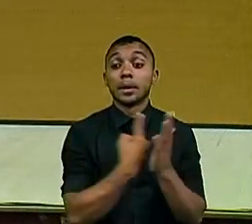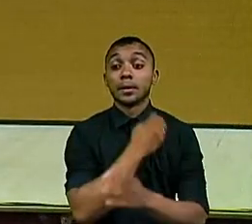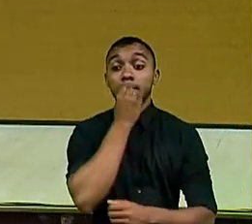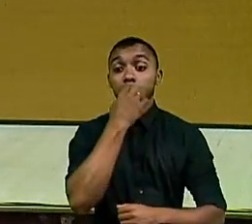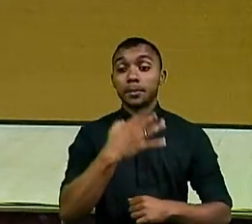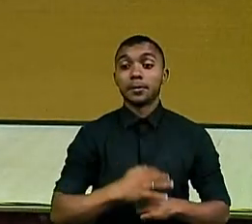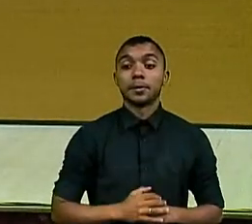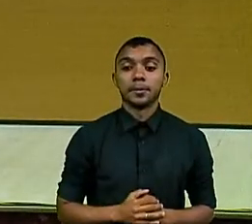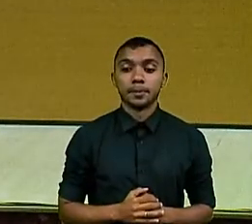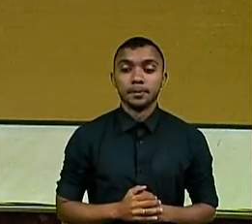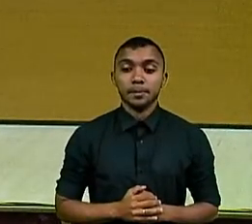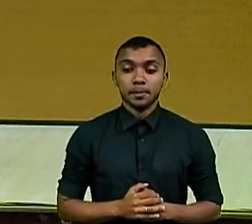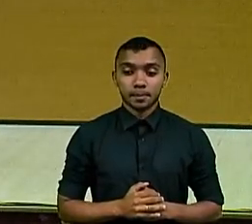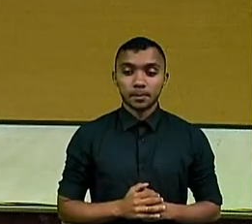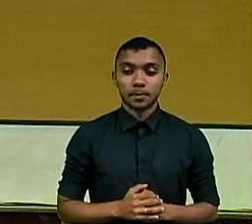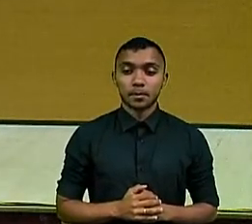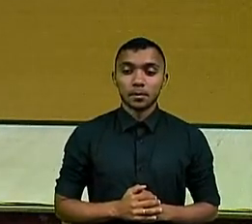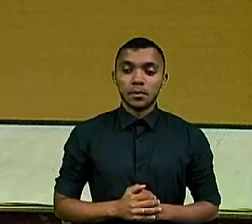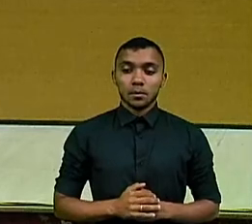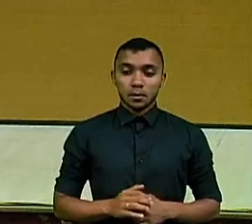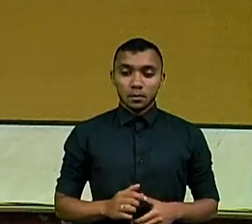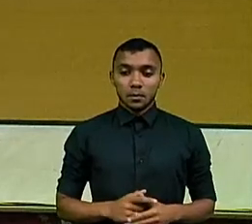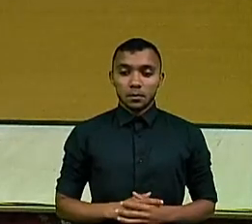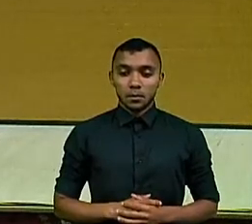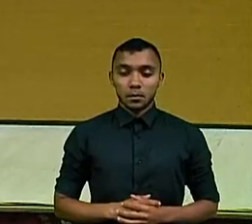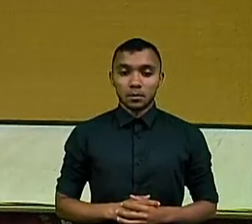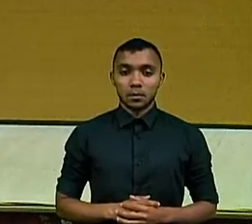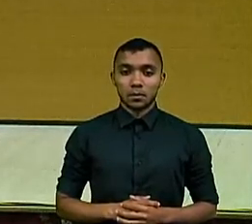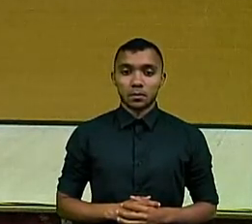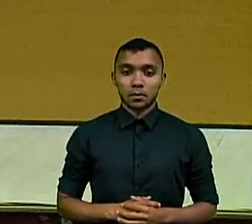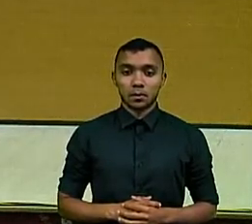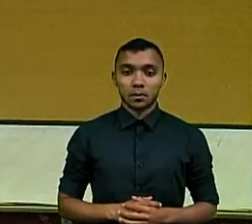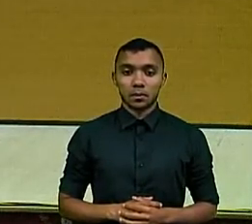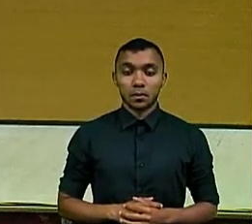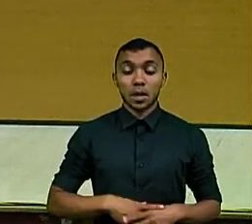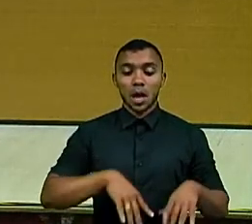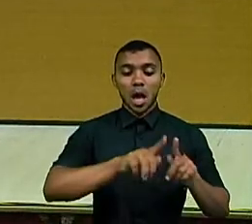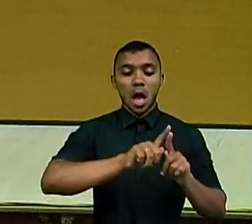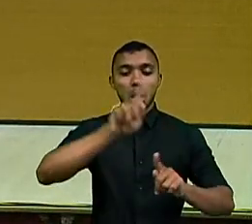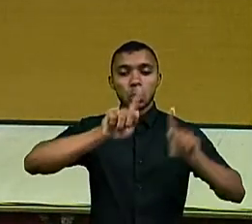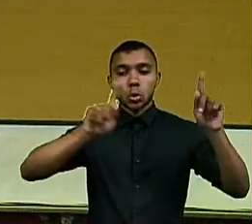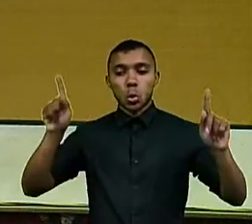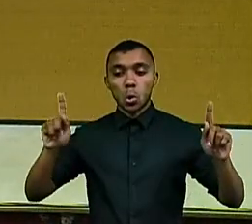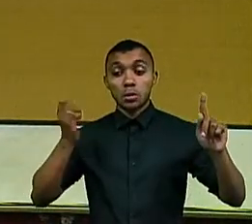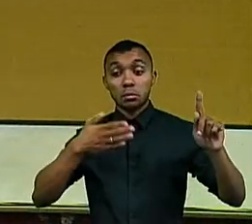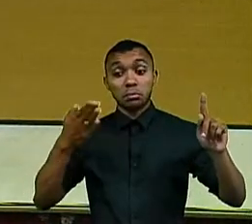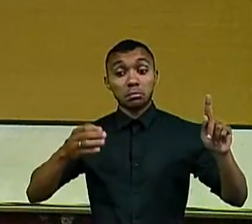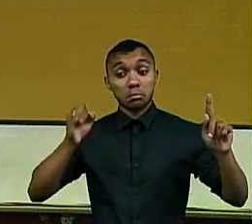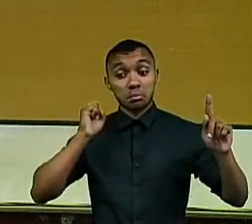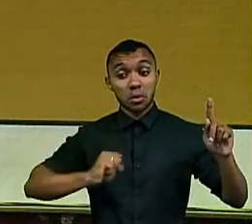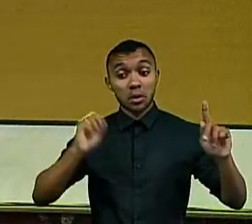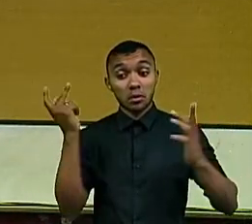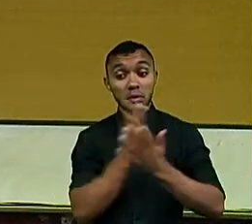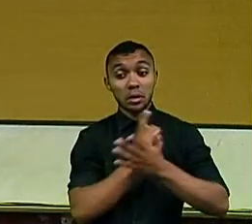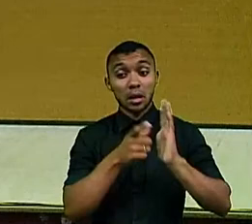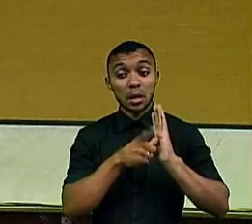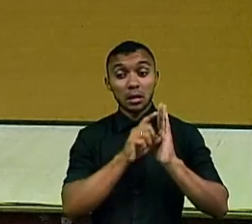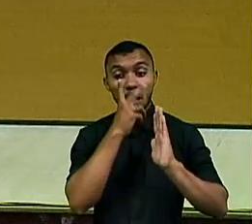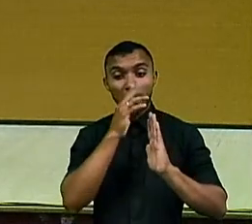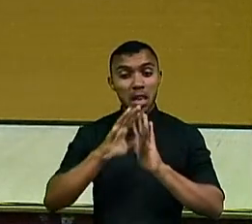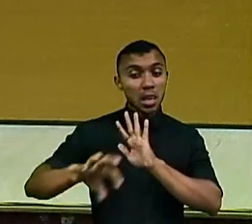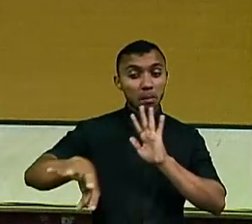é o seguinte as ondas transversais elas podem ser filtradas sim